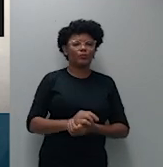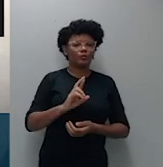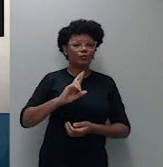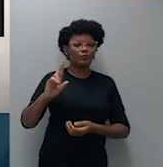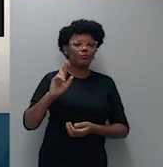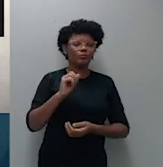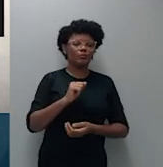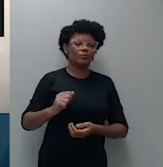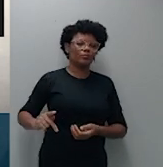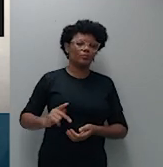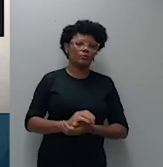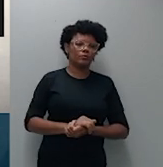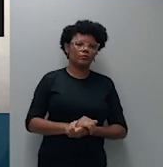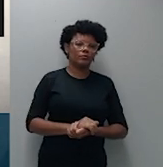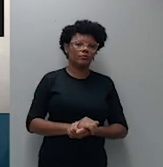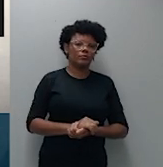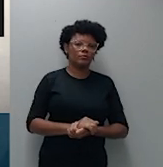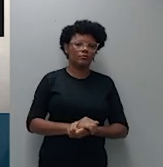presidente